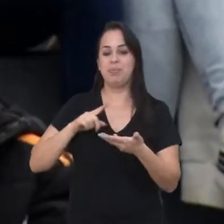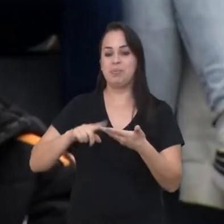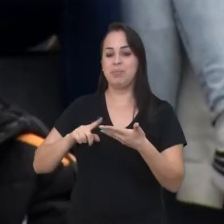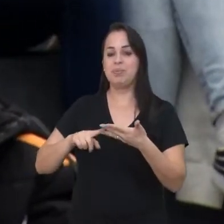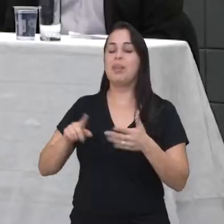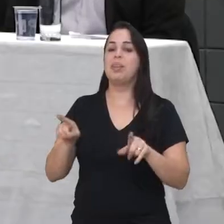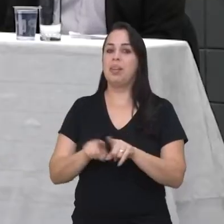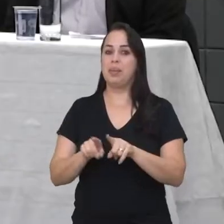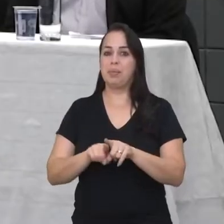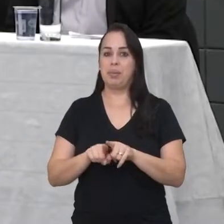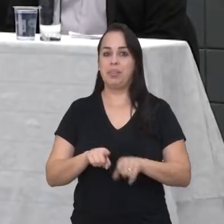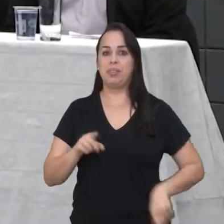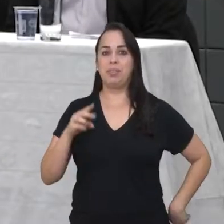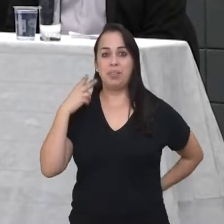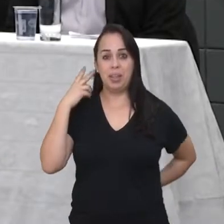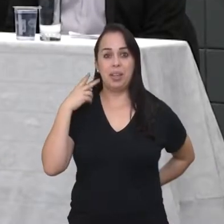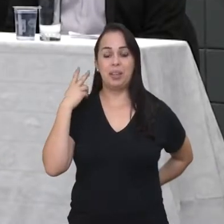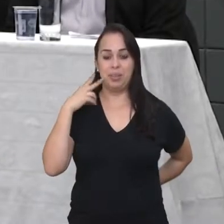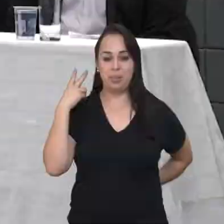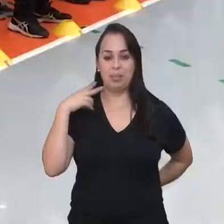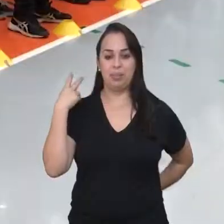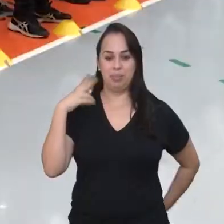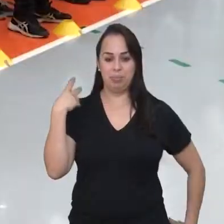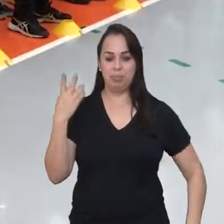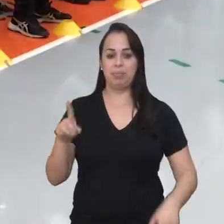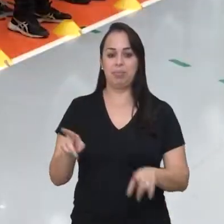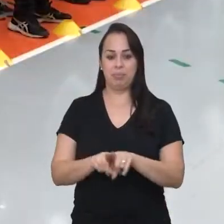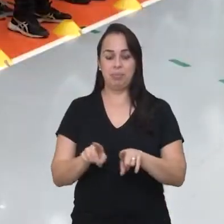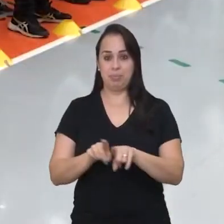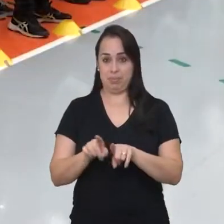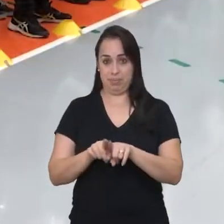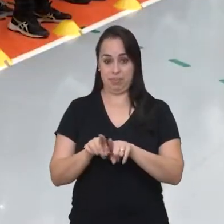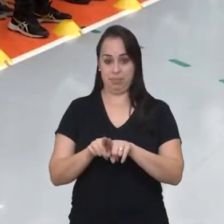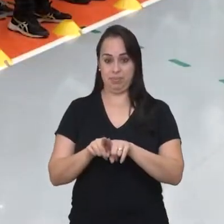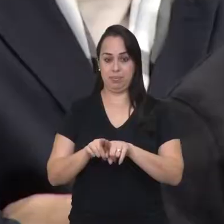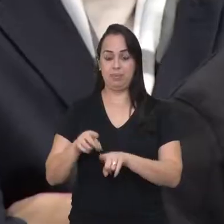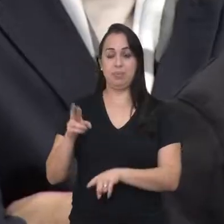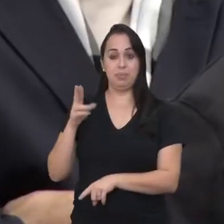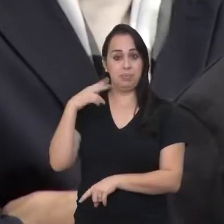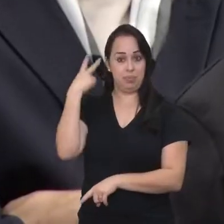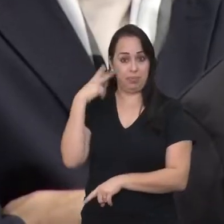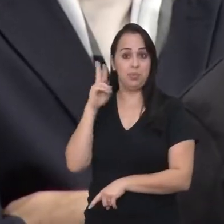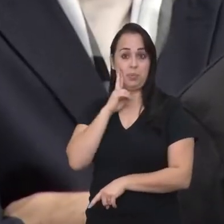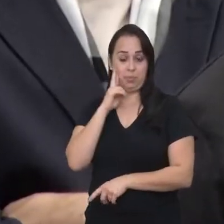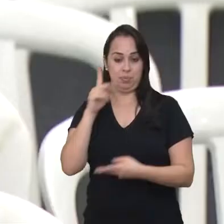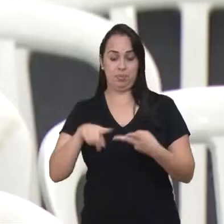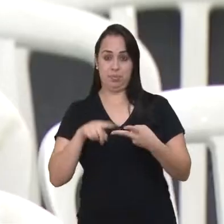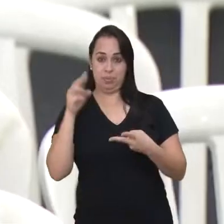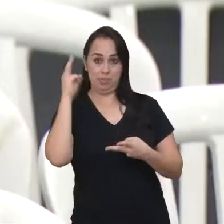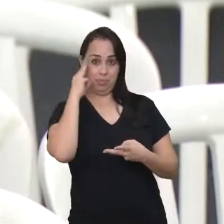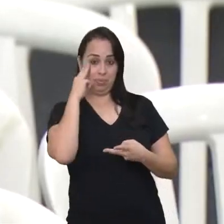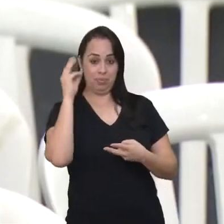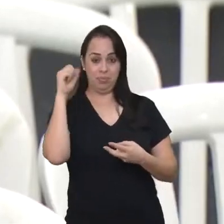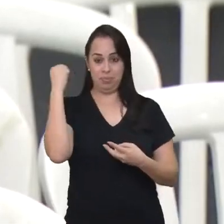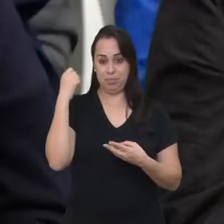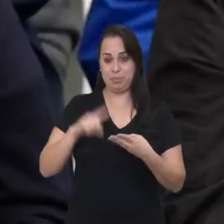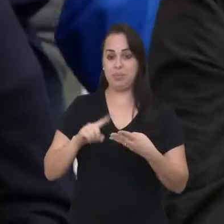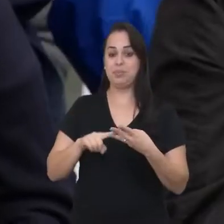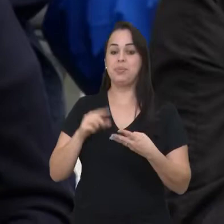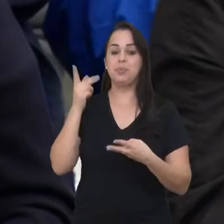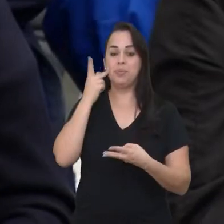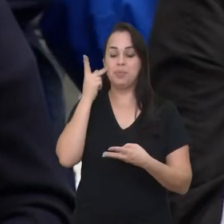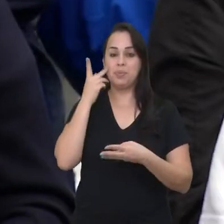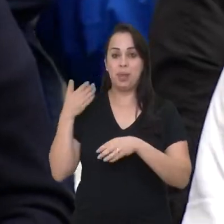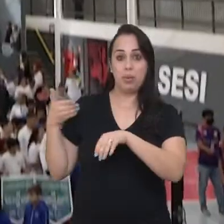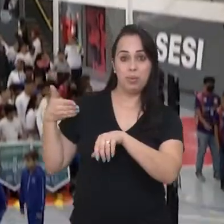Rieira Machado, e também vereadores da Câmara. Estiveram no evento os parlamentares Renato Santiago, Marcão da Academia e